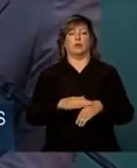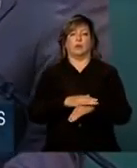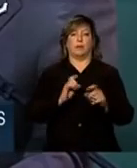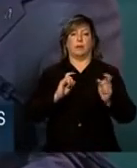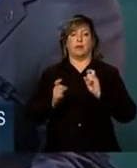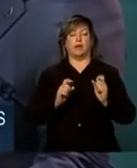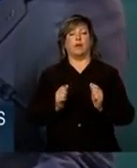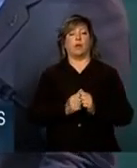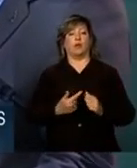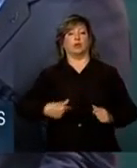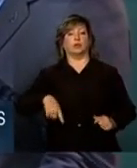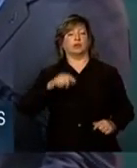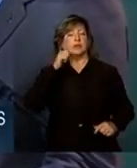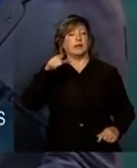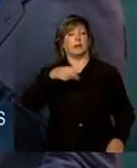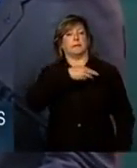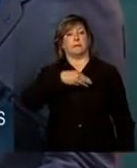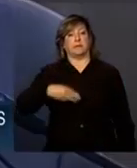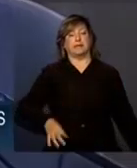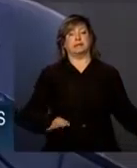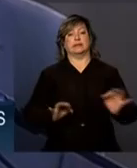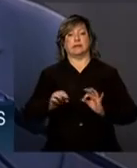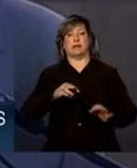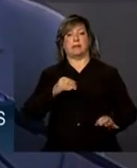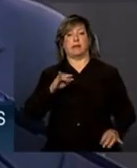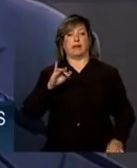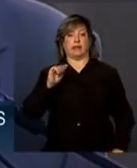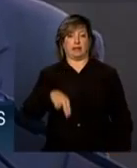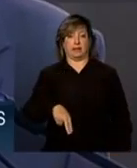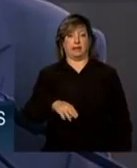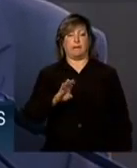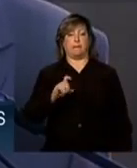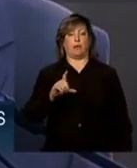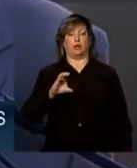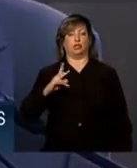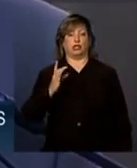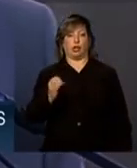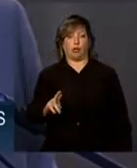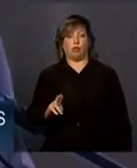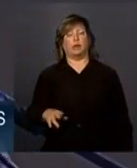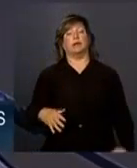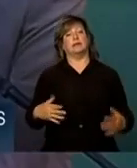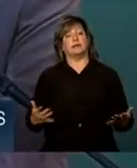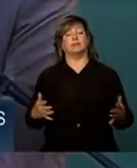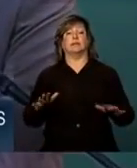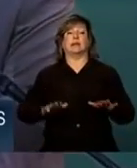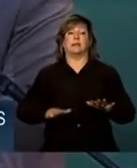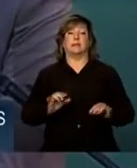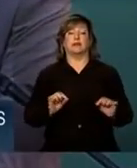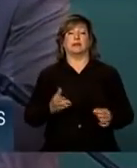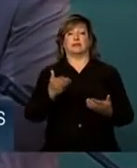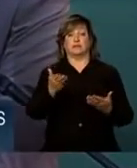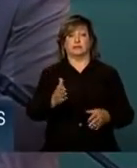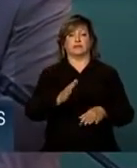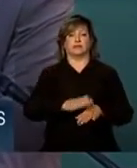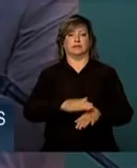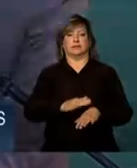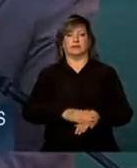a nossa grande ministra do Planejamento, Miriam Belchior. E está dependendo de Vossa